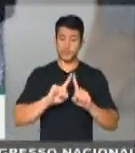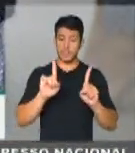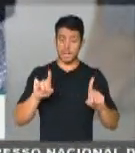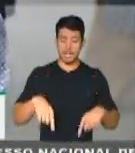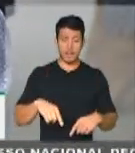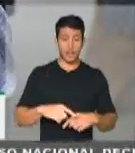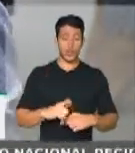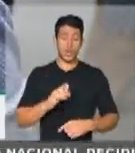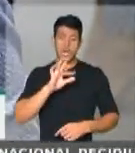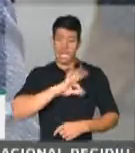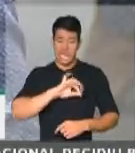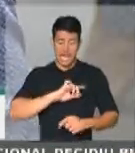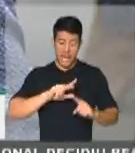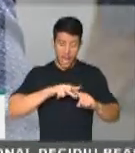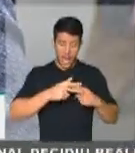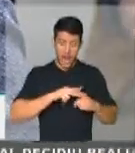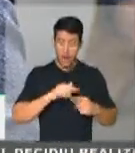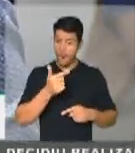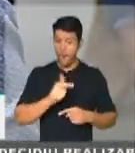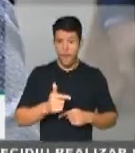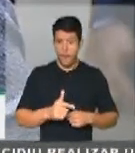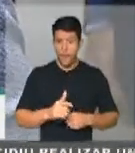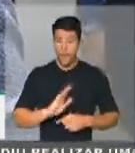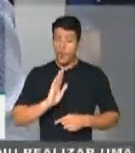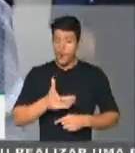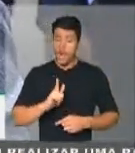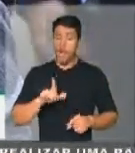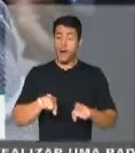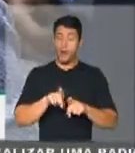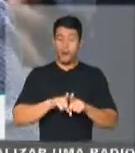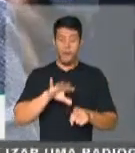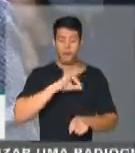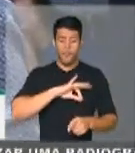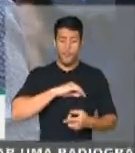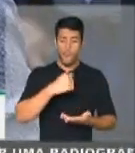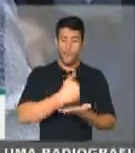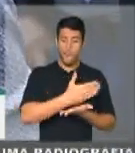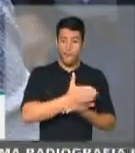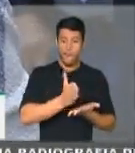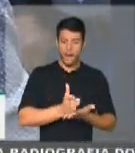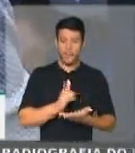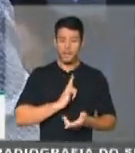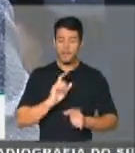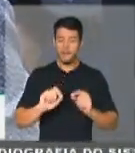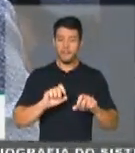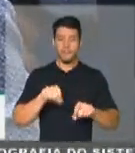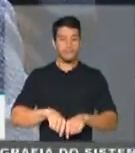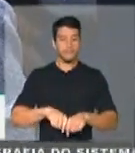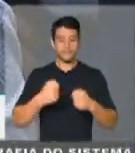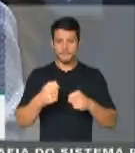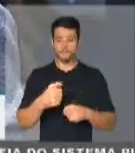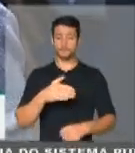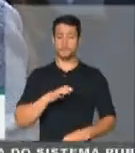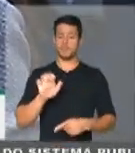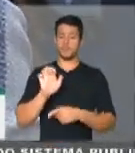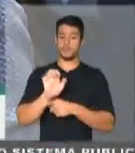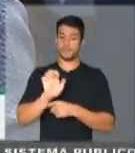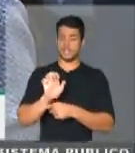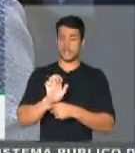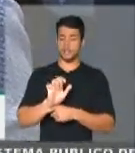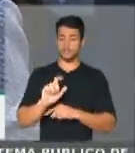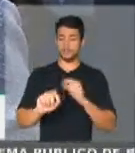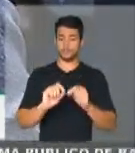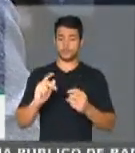salários parcelados e o nome sujo na praça. Ele mentiu e quebrou o Estado para se reeleger. Os